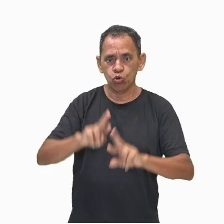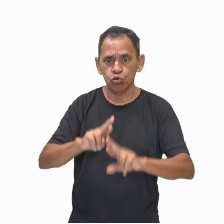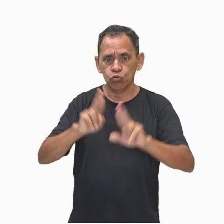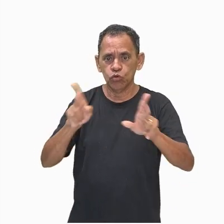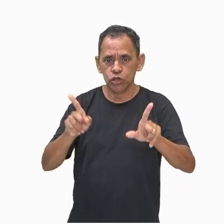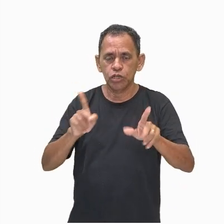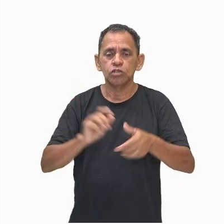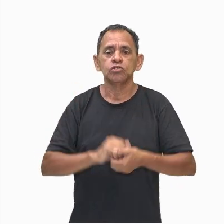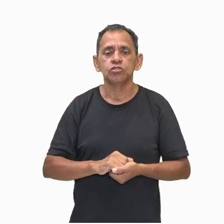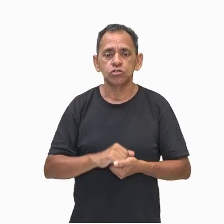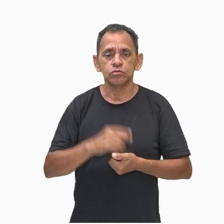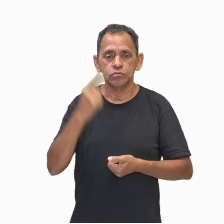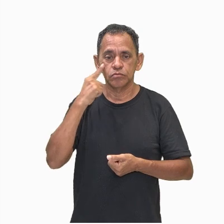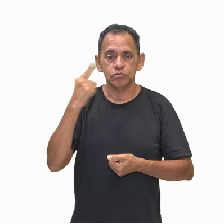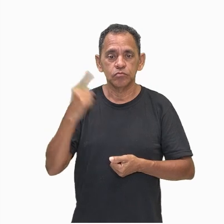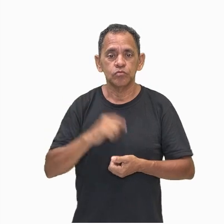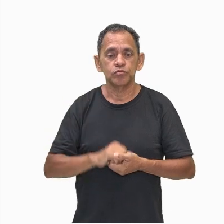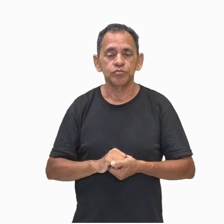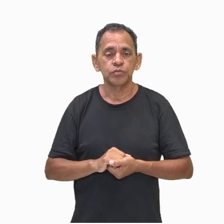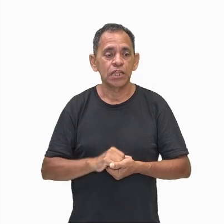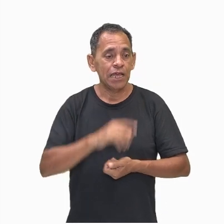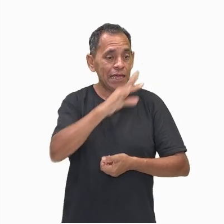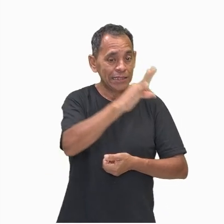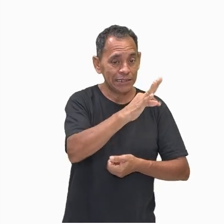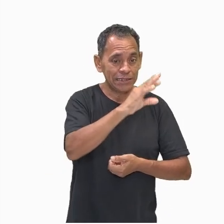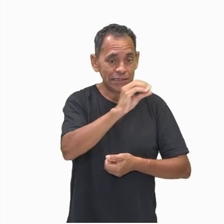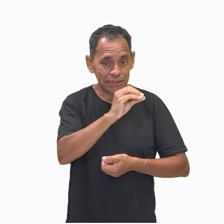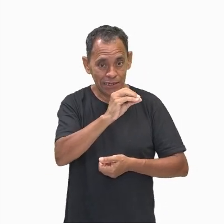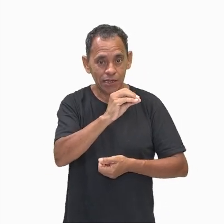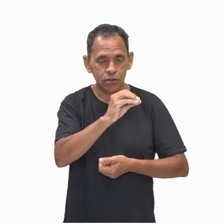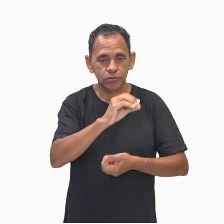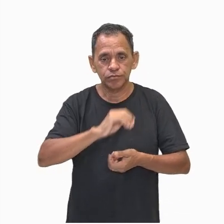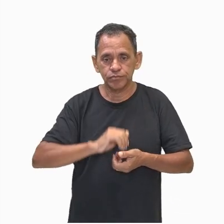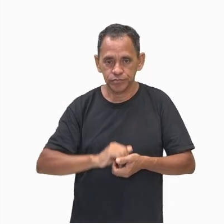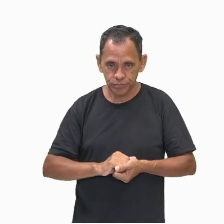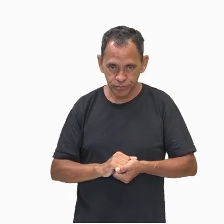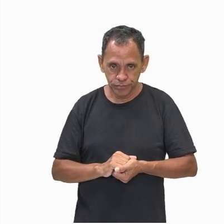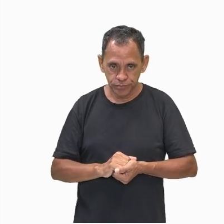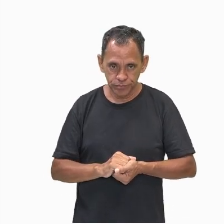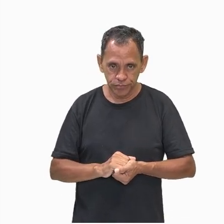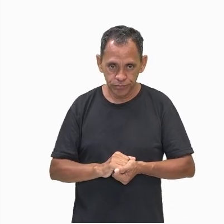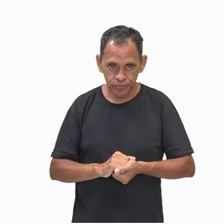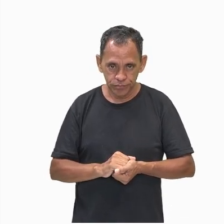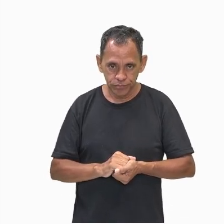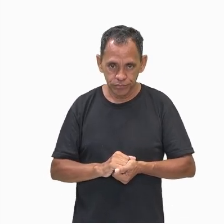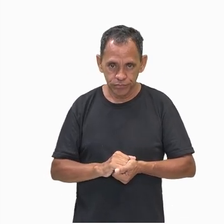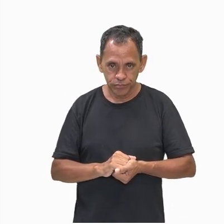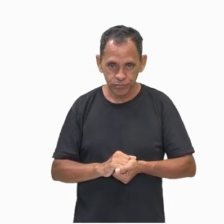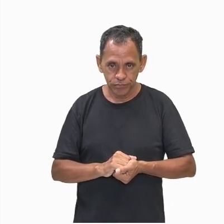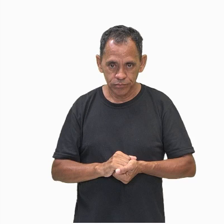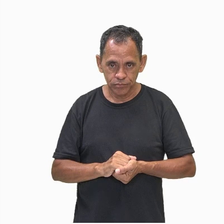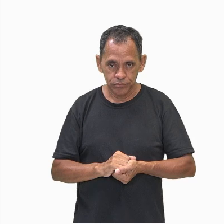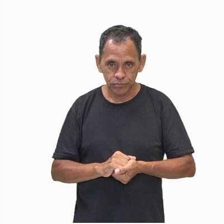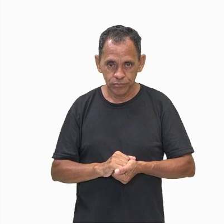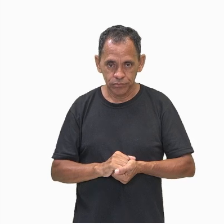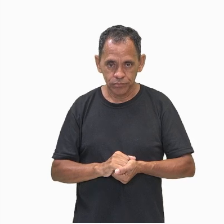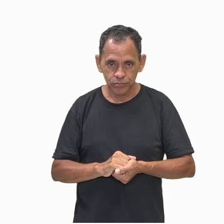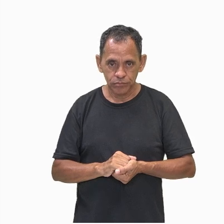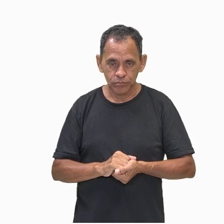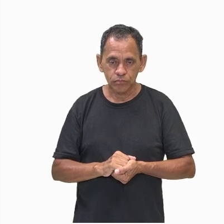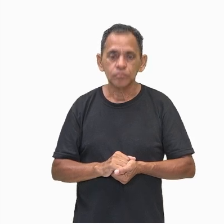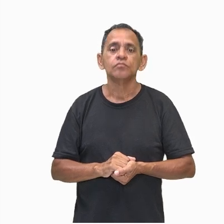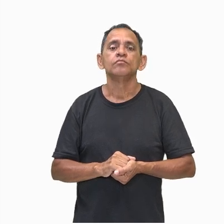no momento t0 e no momento T isso simbolizaria o tempo Inicial e o tempo